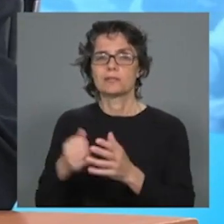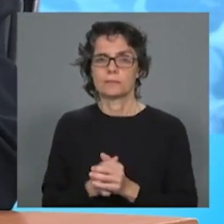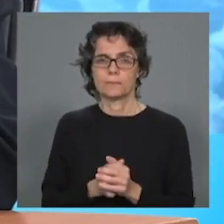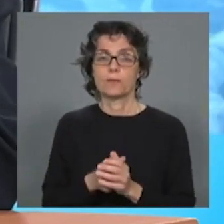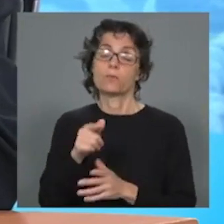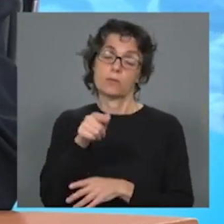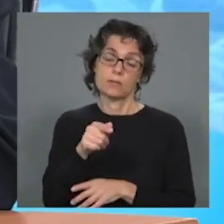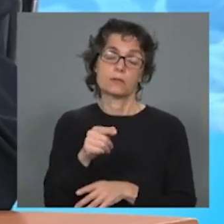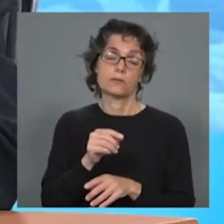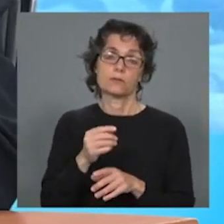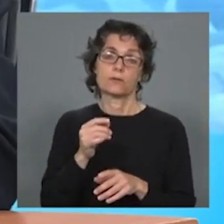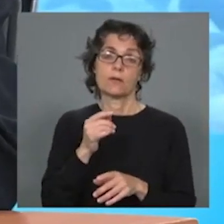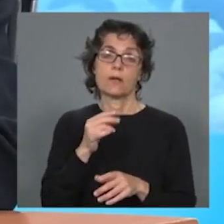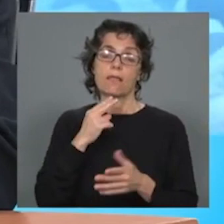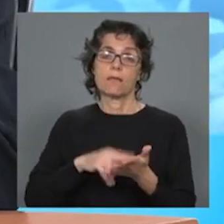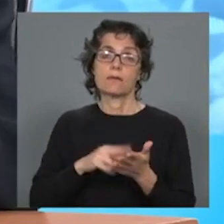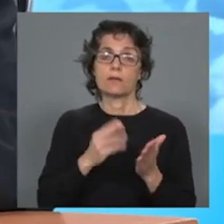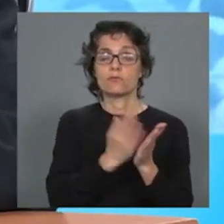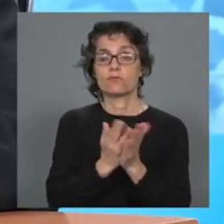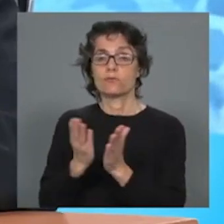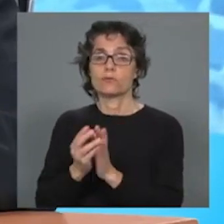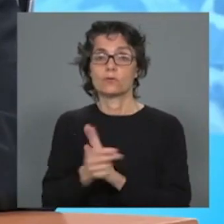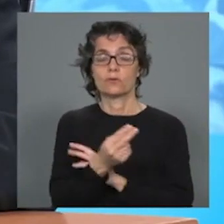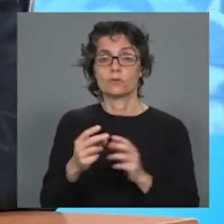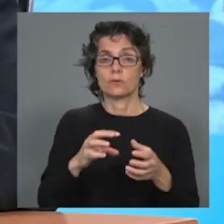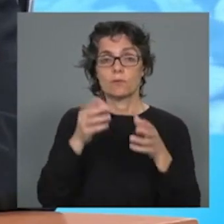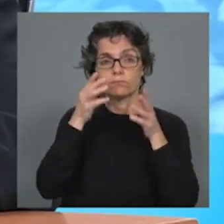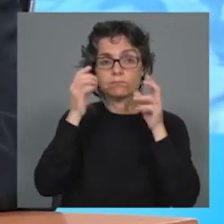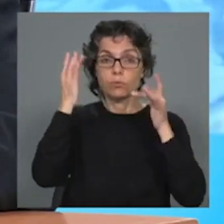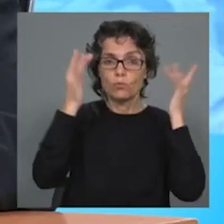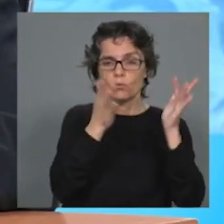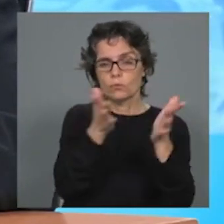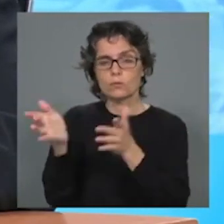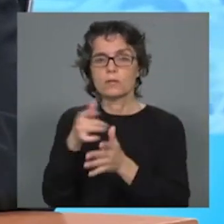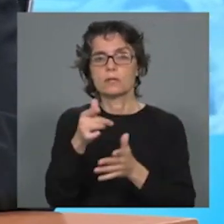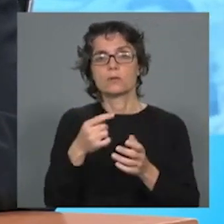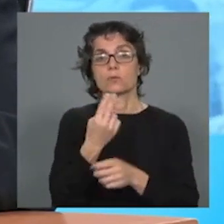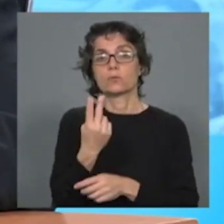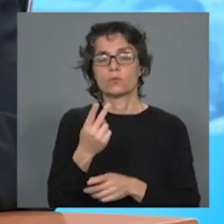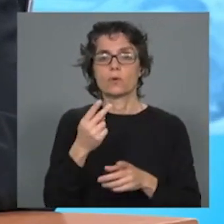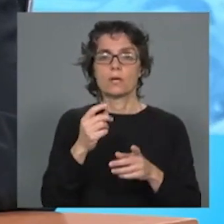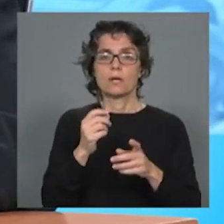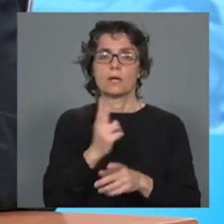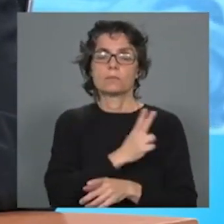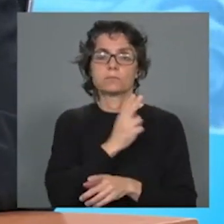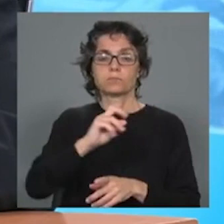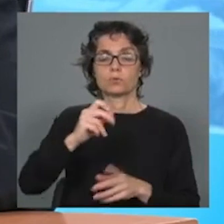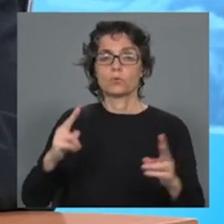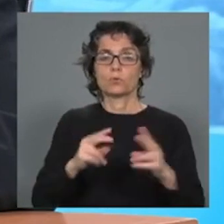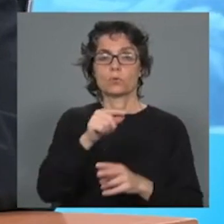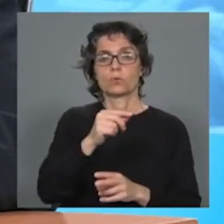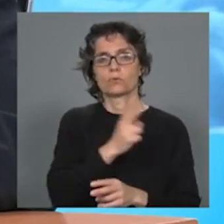escolas de iniciativa. Realiza-se na Universidade Gregoriana, em Roma,